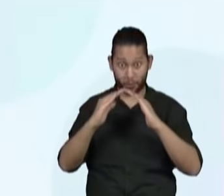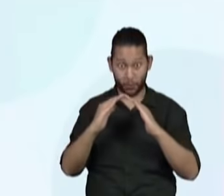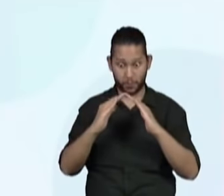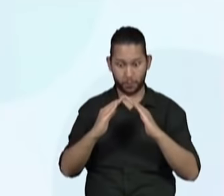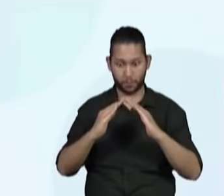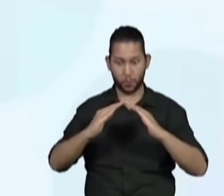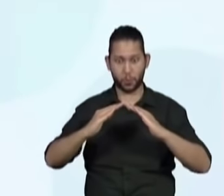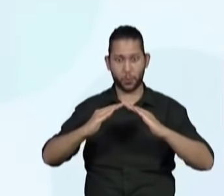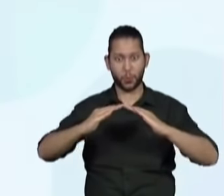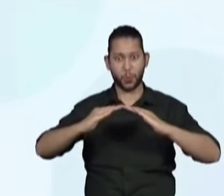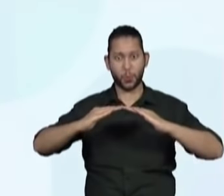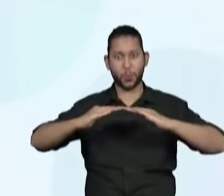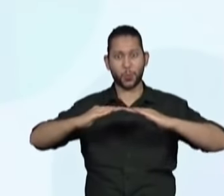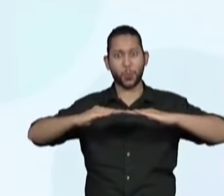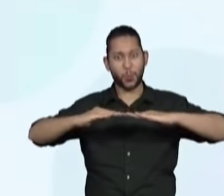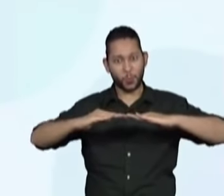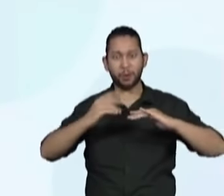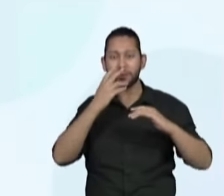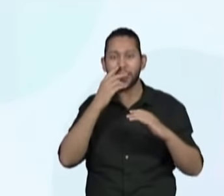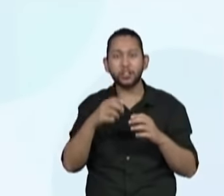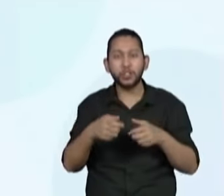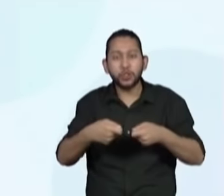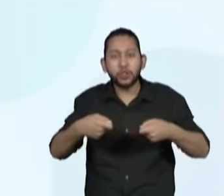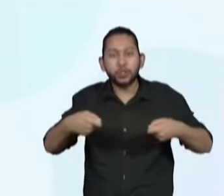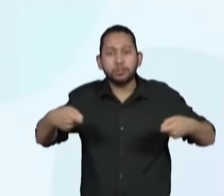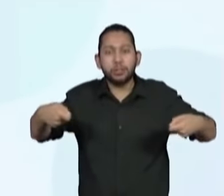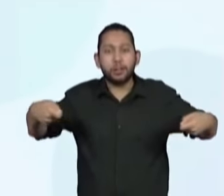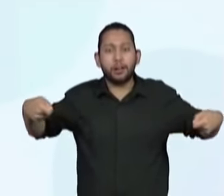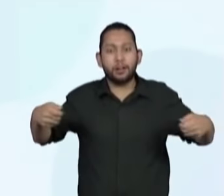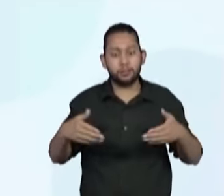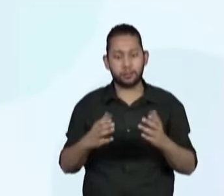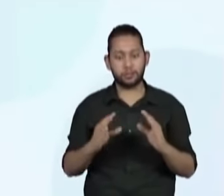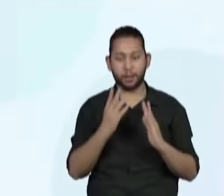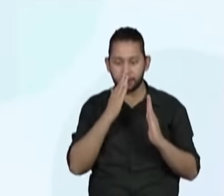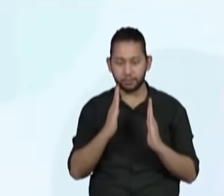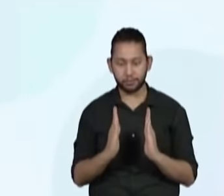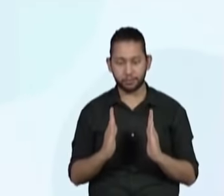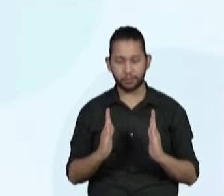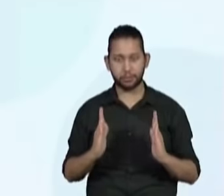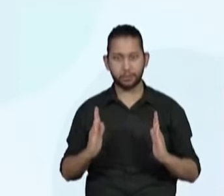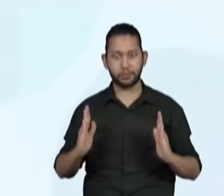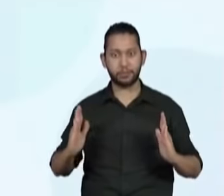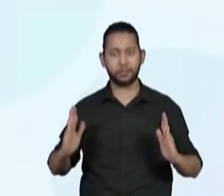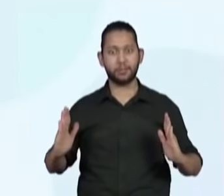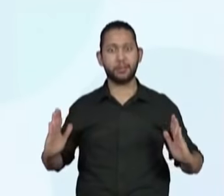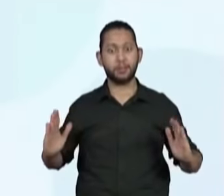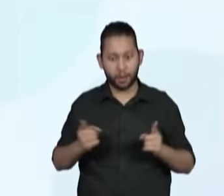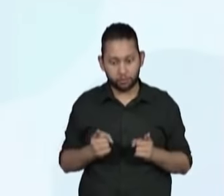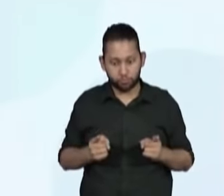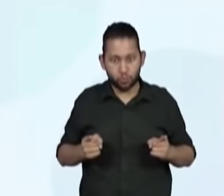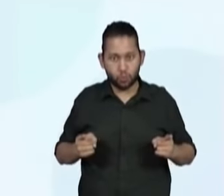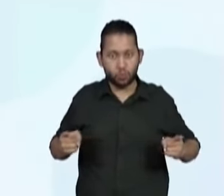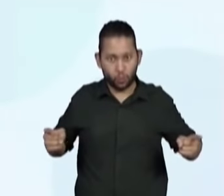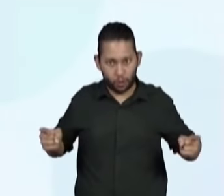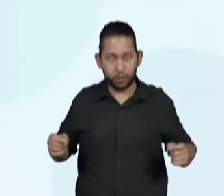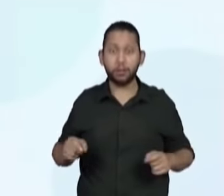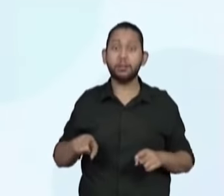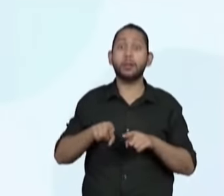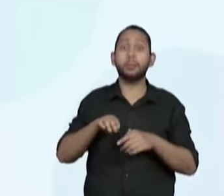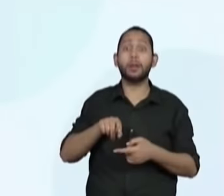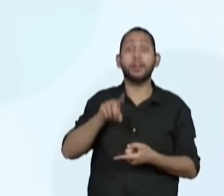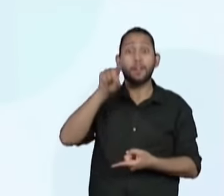no triângulo. Então, ele vai ficando mais esticado, porque aí ele tem uma direção horizontal maior e uma